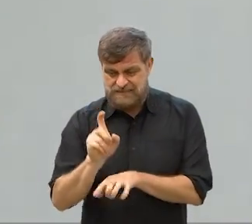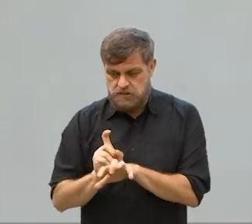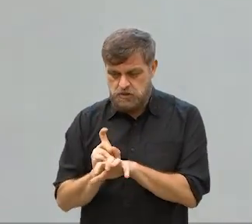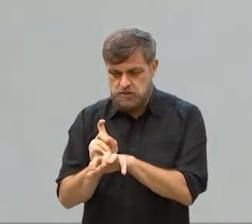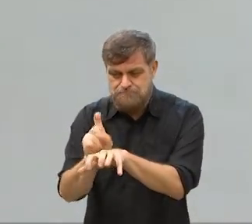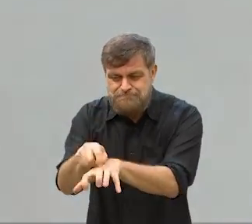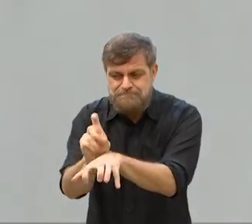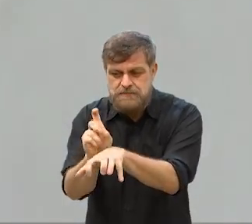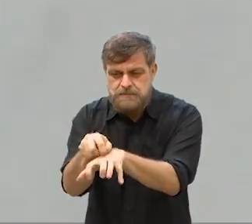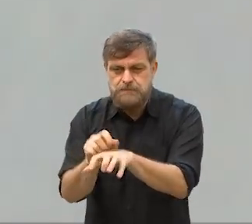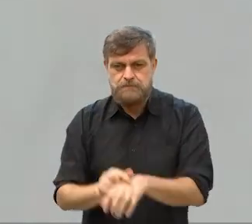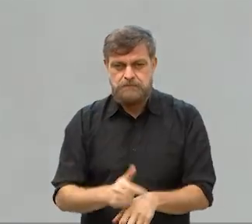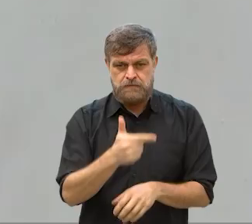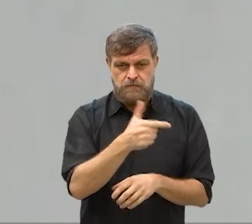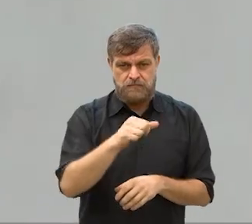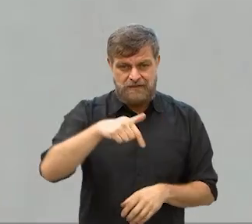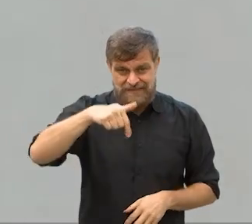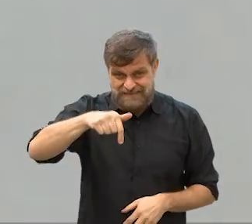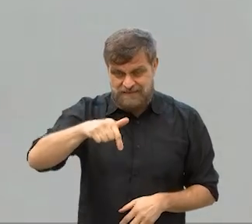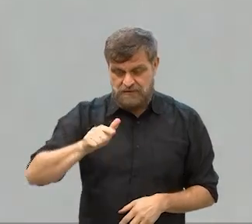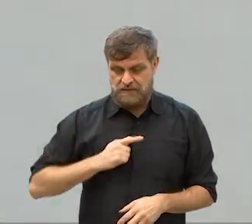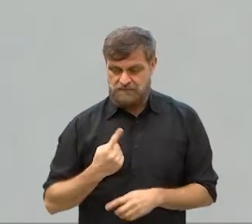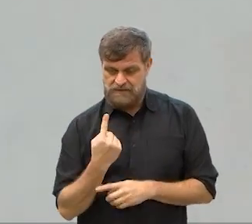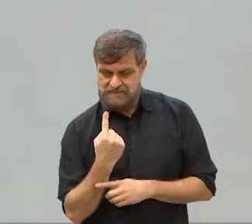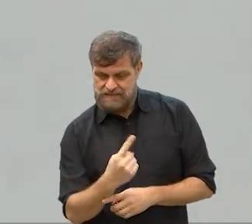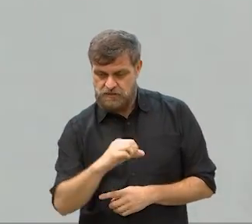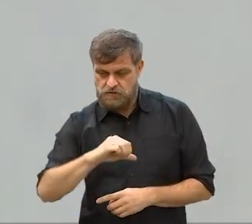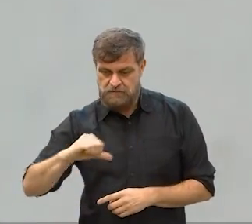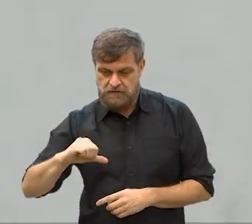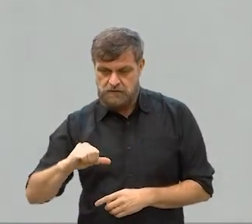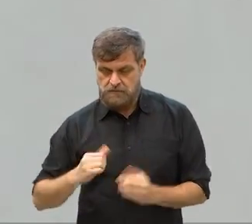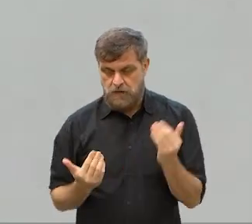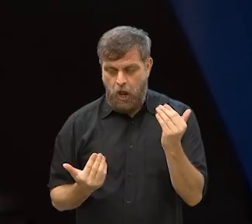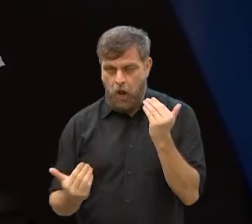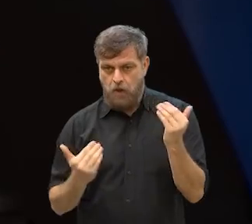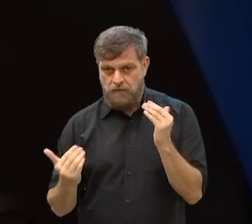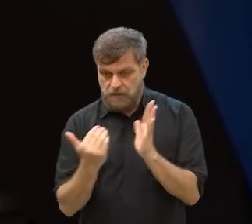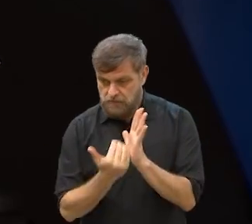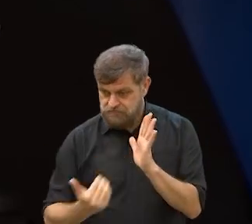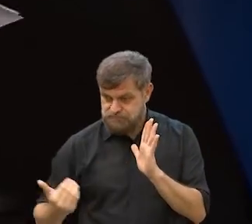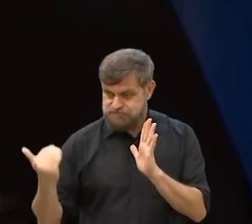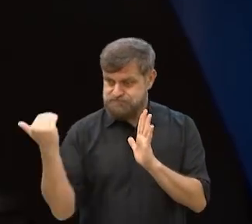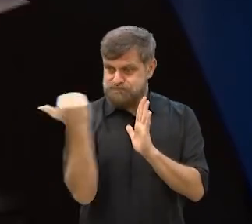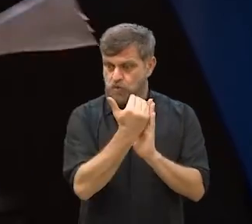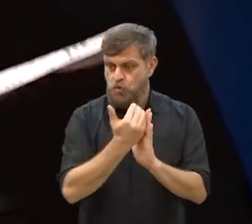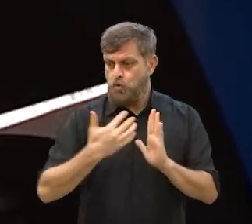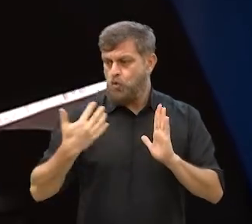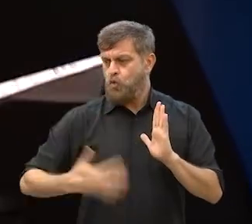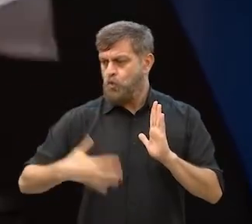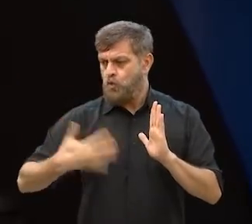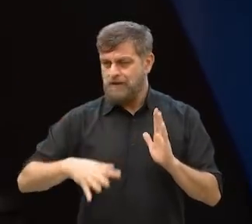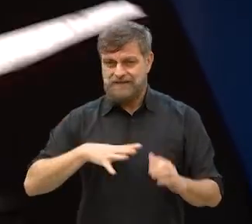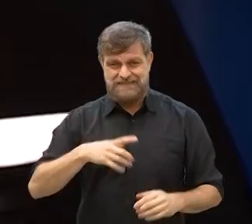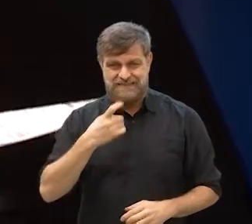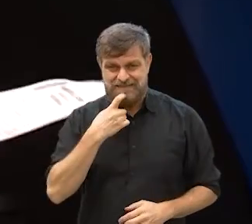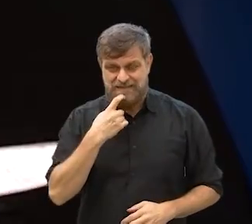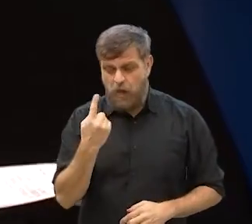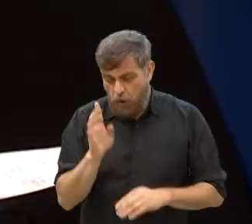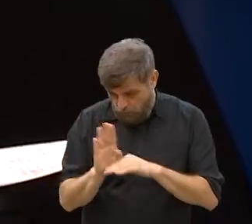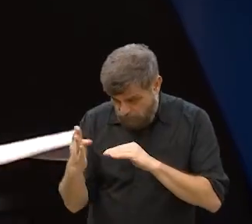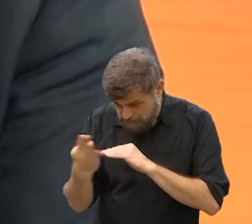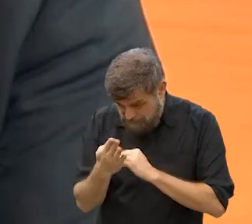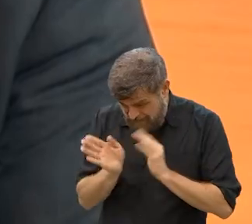escorpião. E em 2017, 199. Para a gente ver o quanto que aumentou, né? E isso em toda a cidade, ou tem um